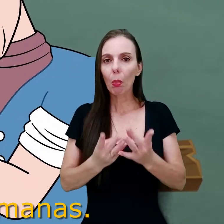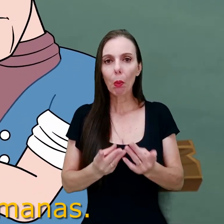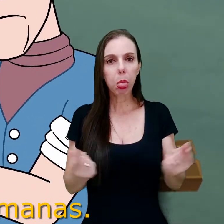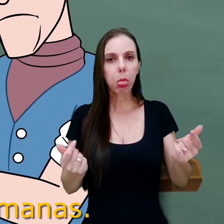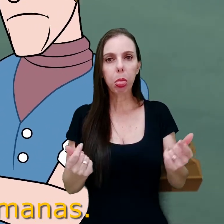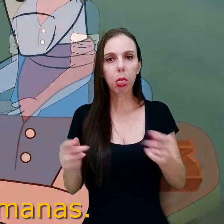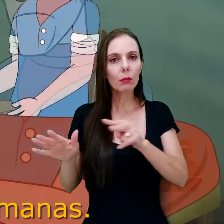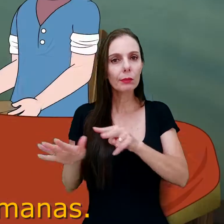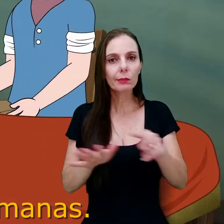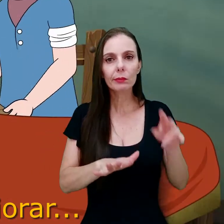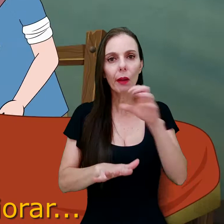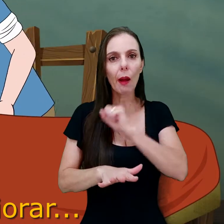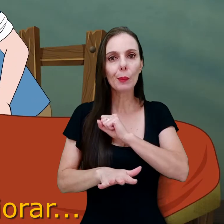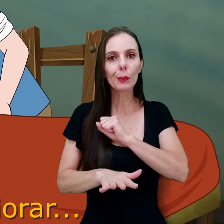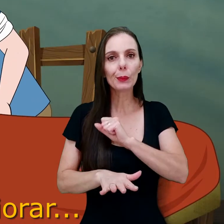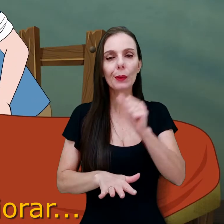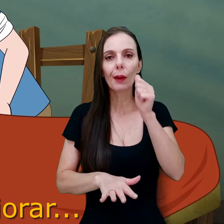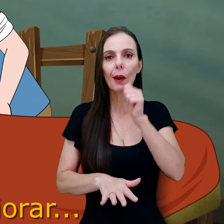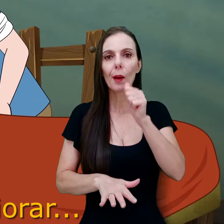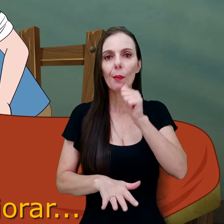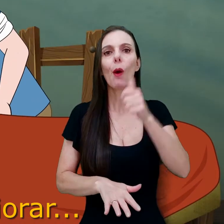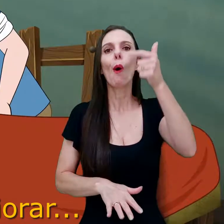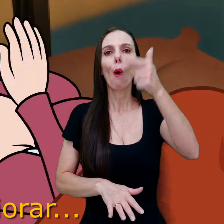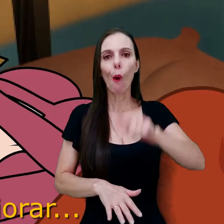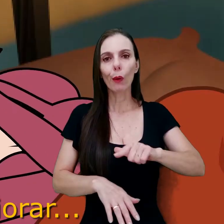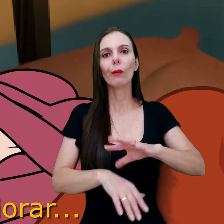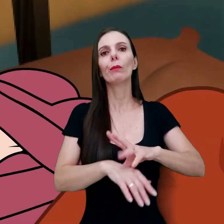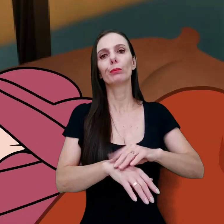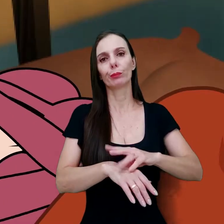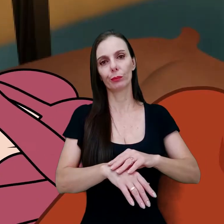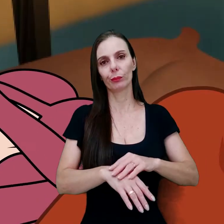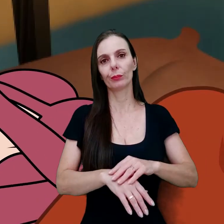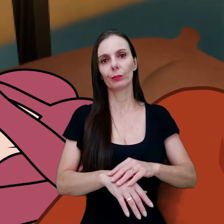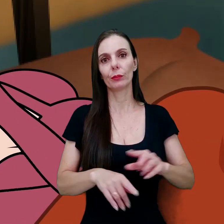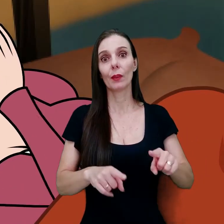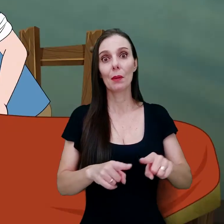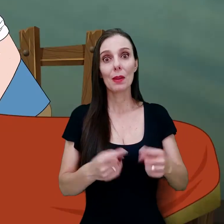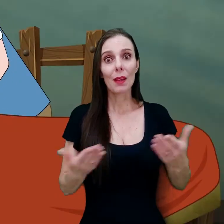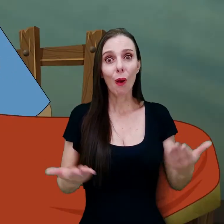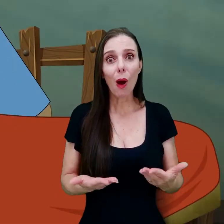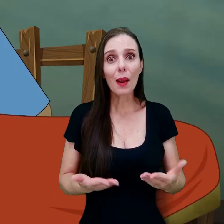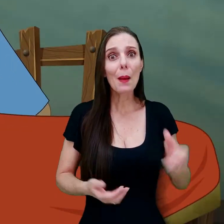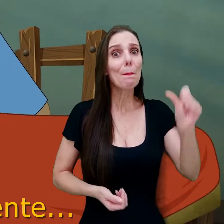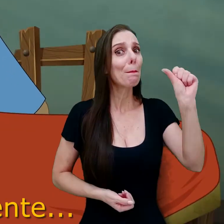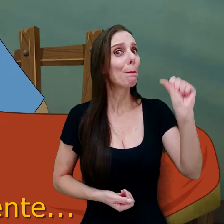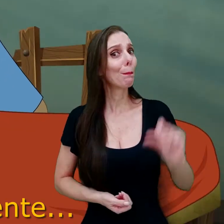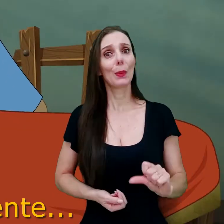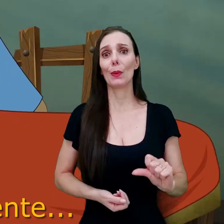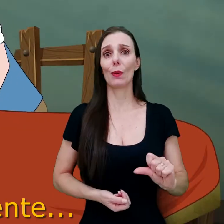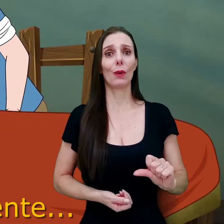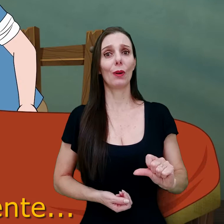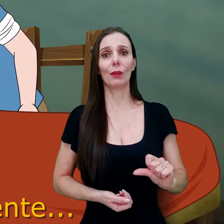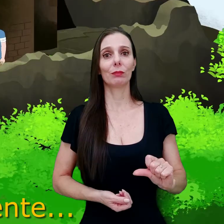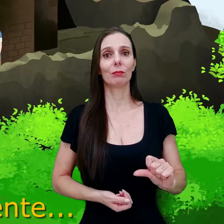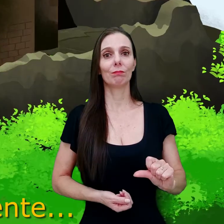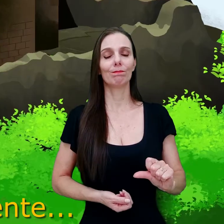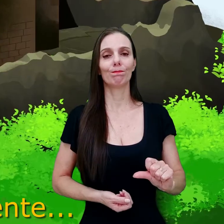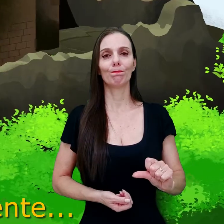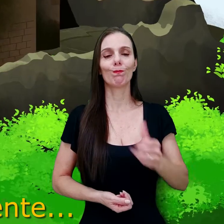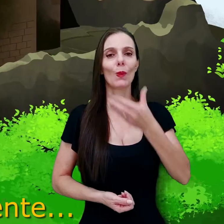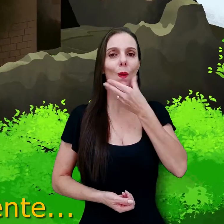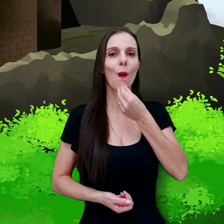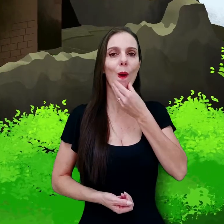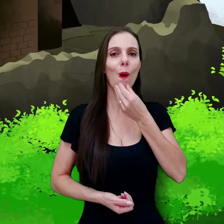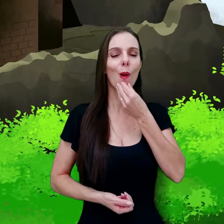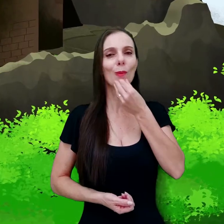em poucas semanas. E a mulher começou a piorar. Só que dessa vez, ela ficou ainda mais